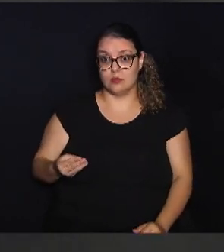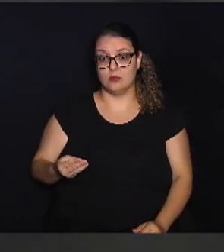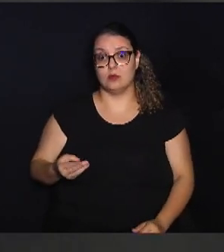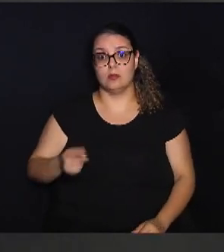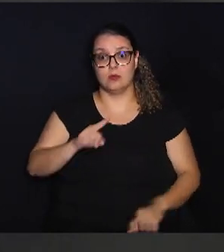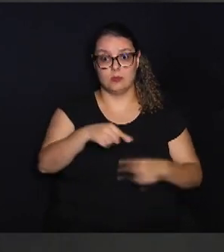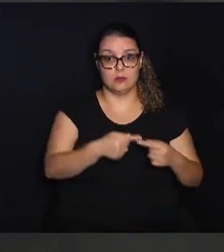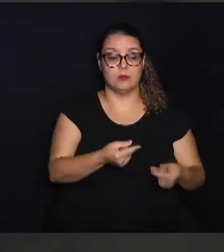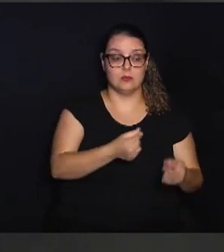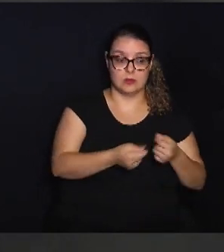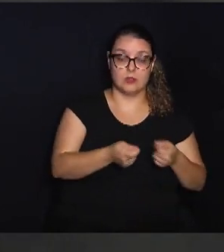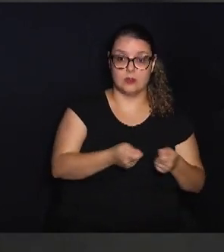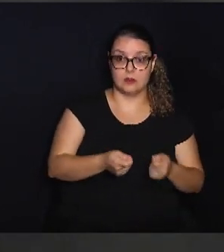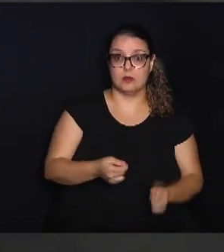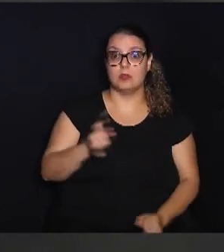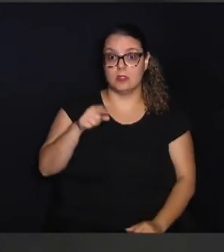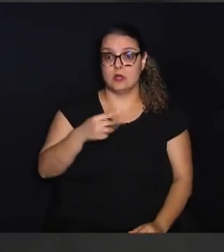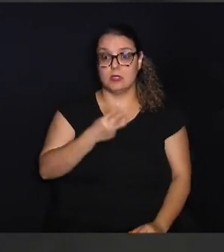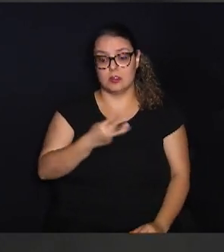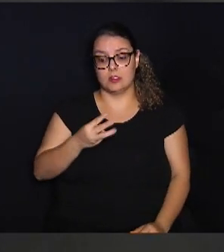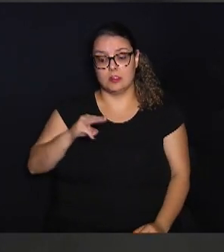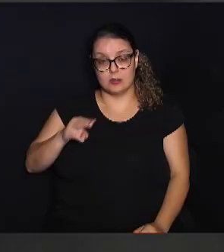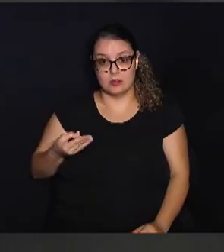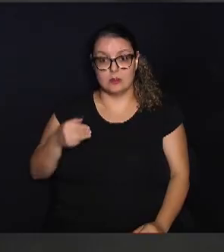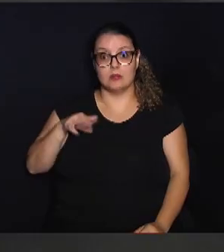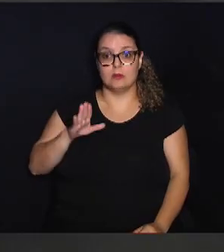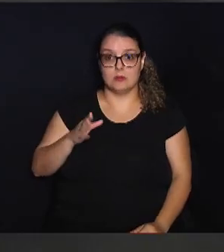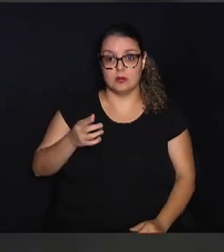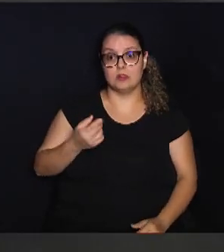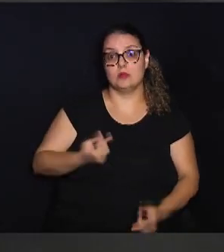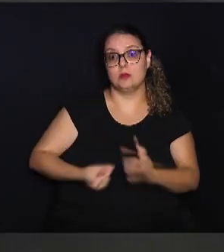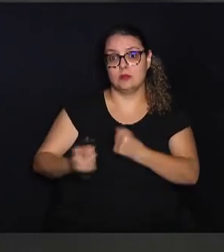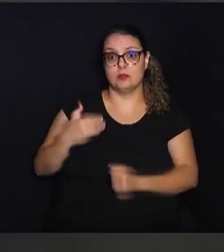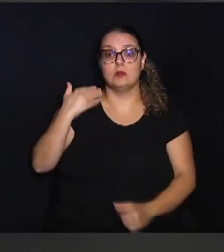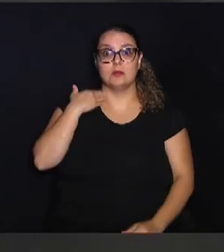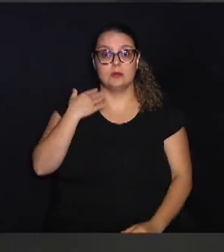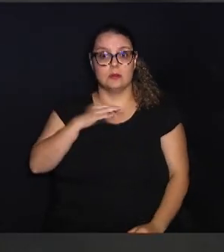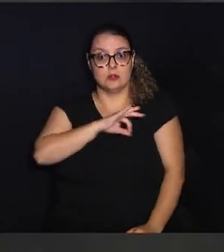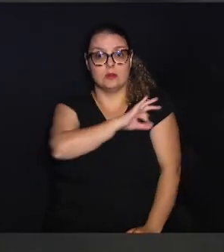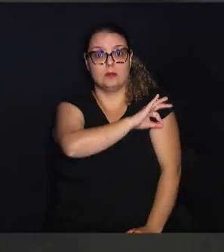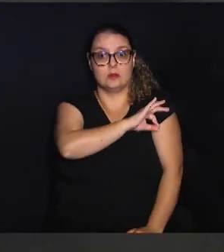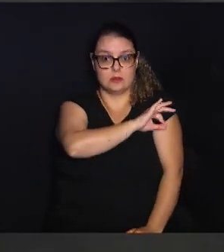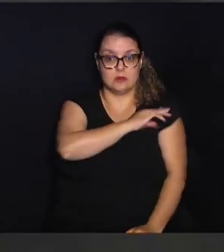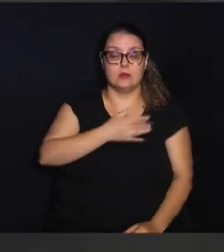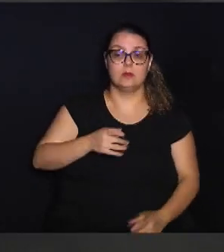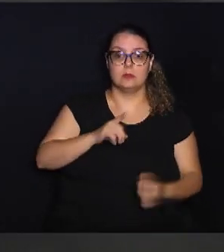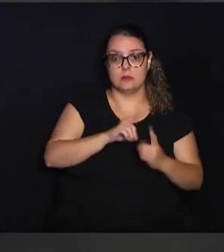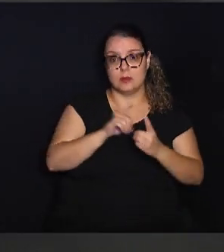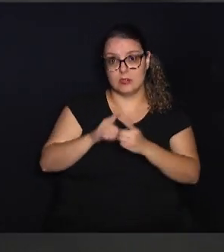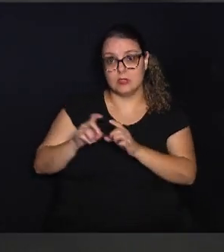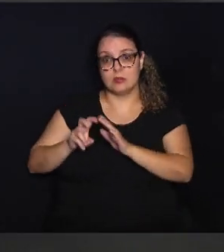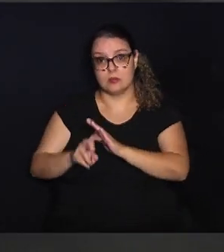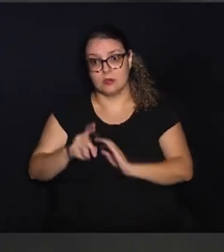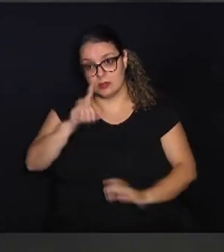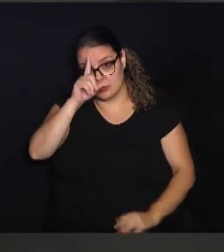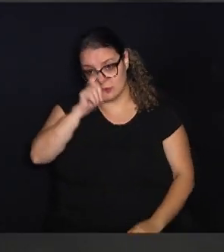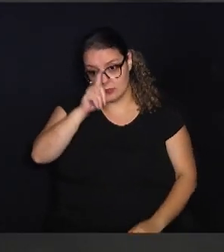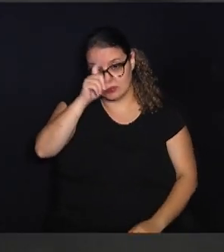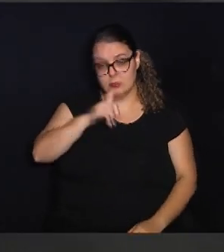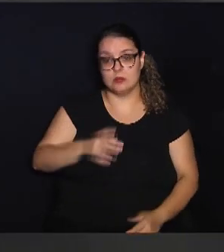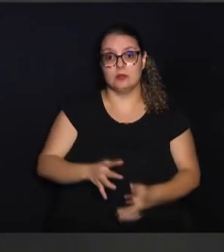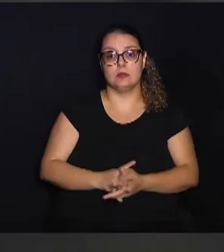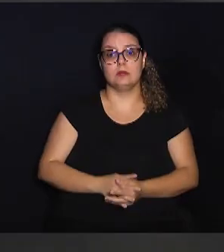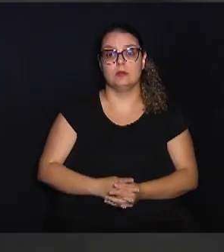economizassem também, seriam 33 milhões a mais nos cofres da prefeitura para lá atender creche, hospital